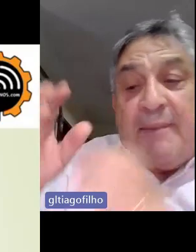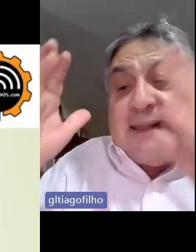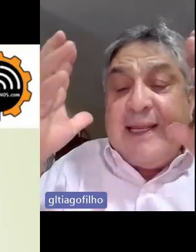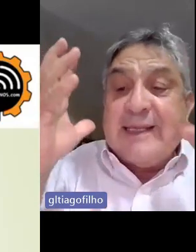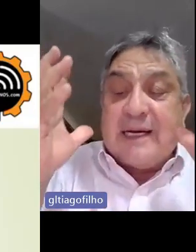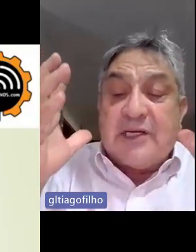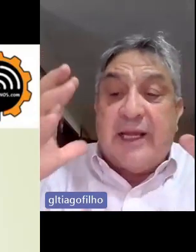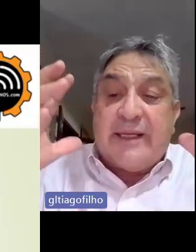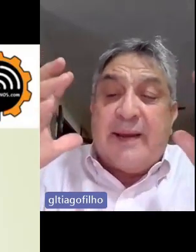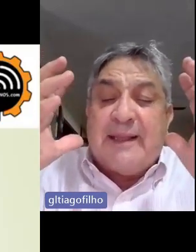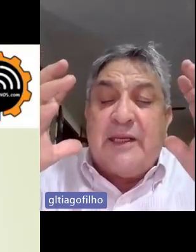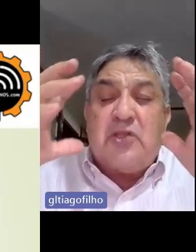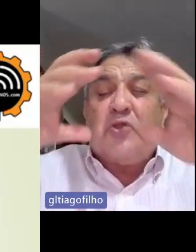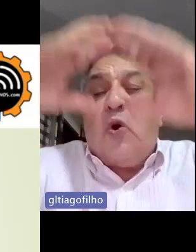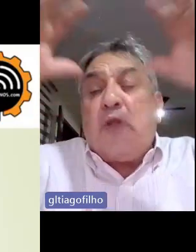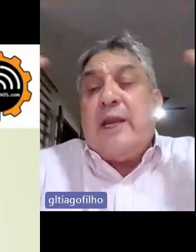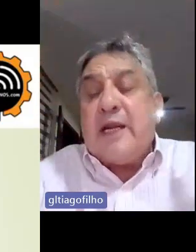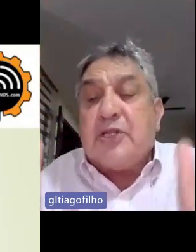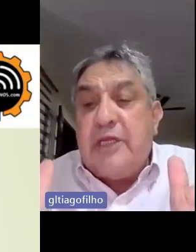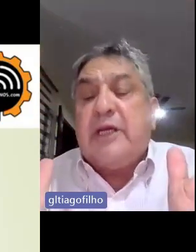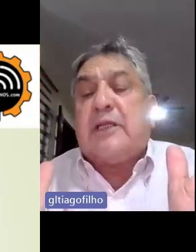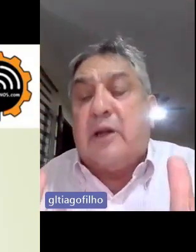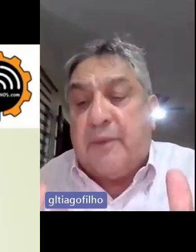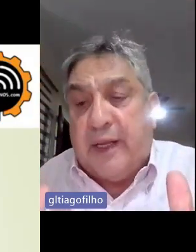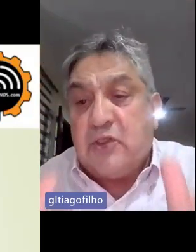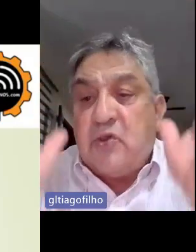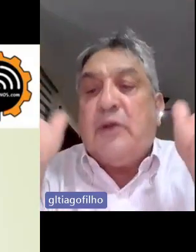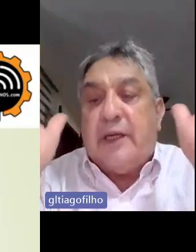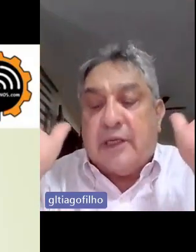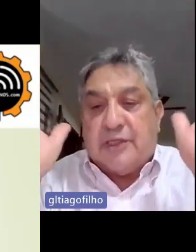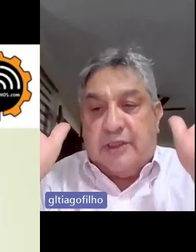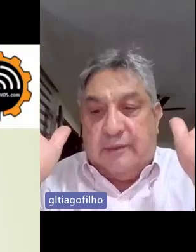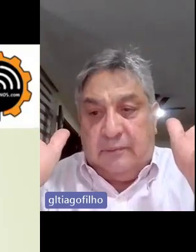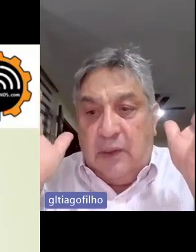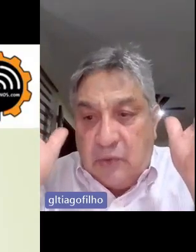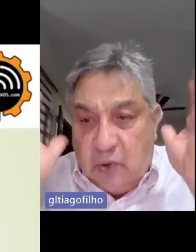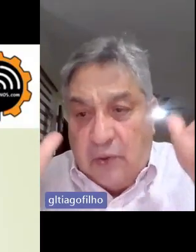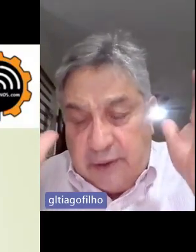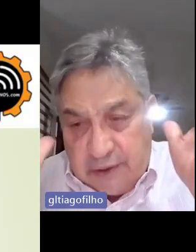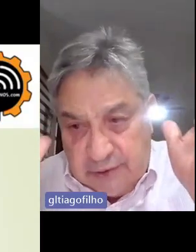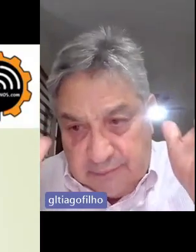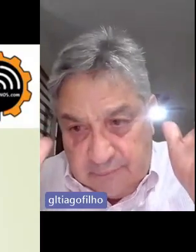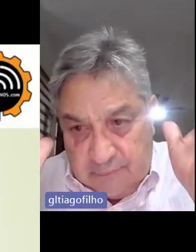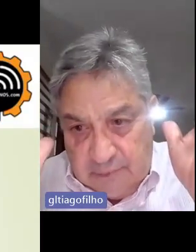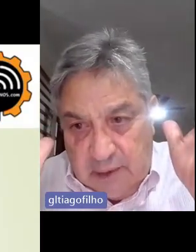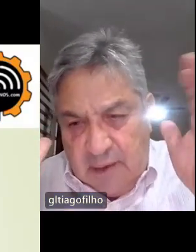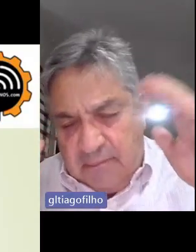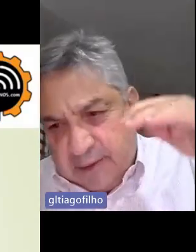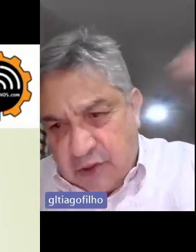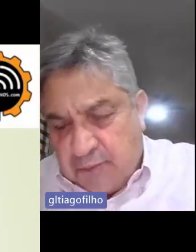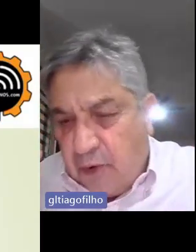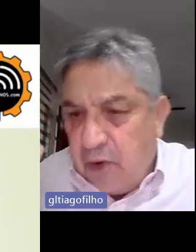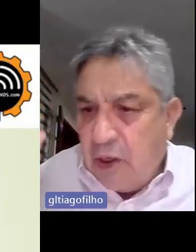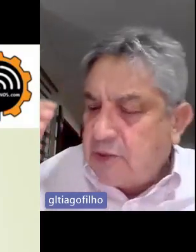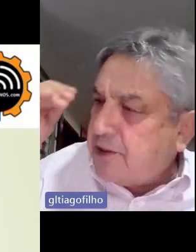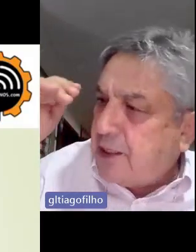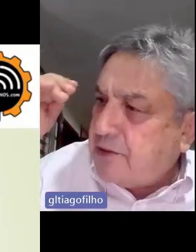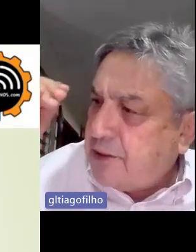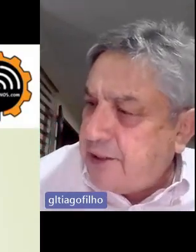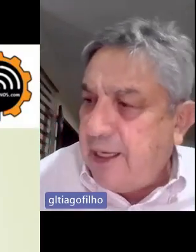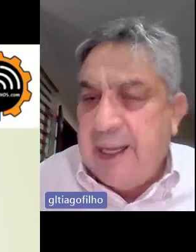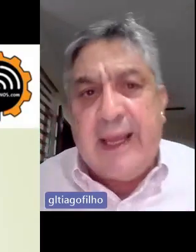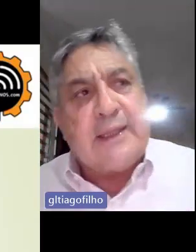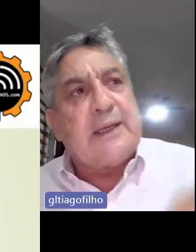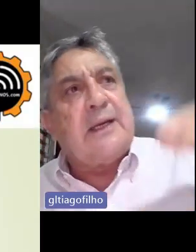essa matriz energética é a matriz de toda a energia que está no país. Toda a energia. Toda a energia. Para transporte,